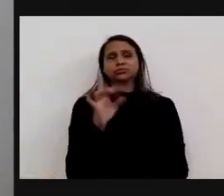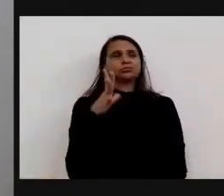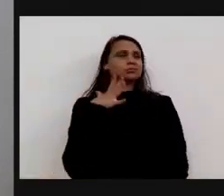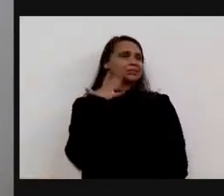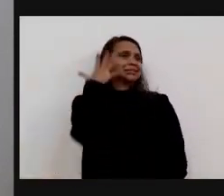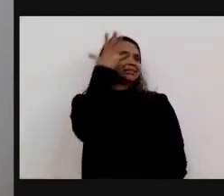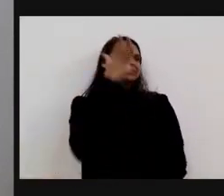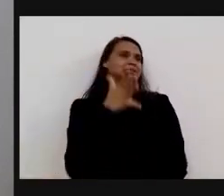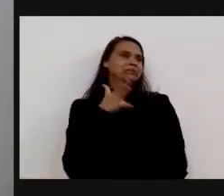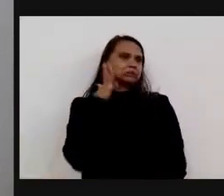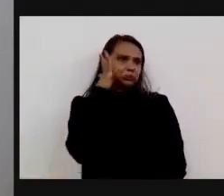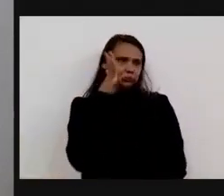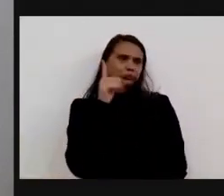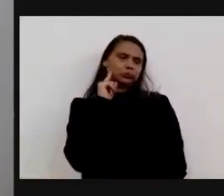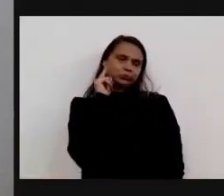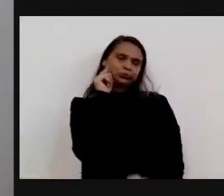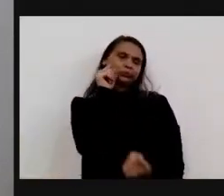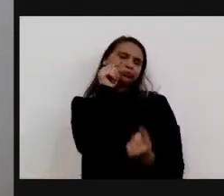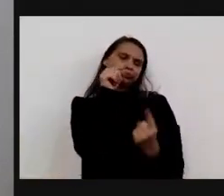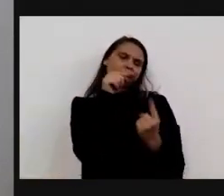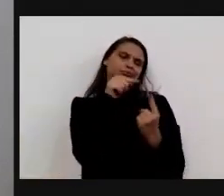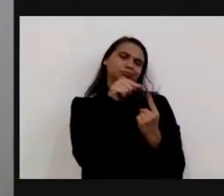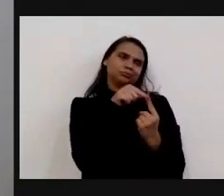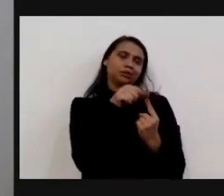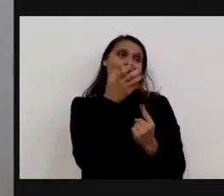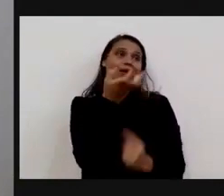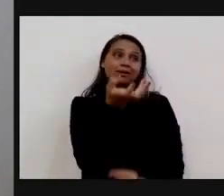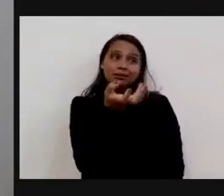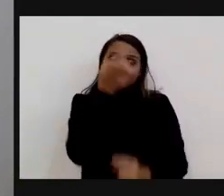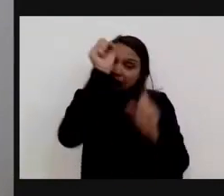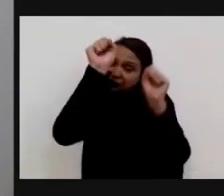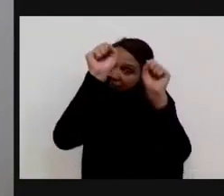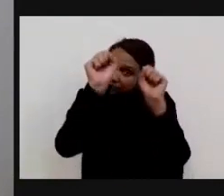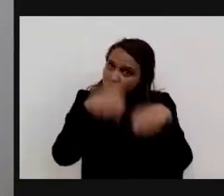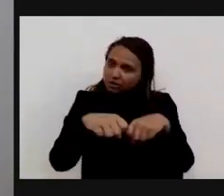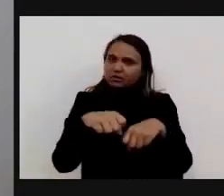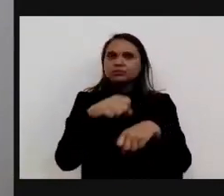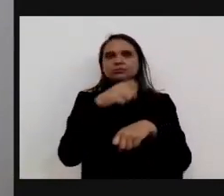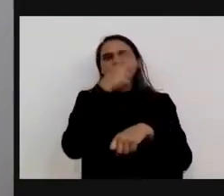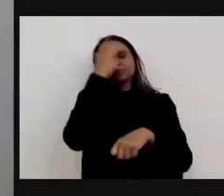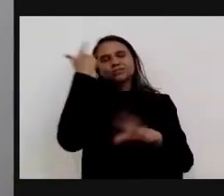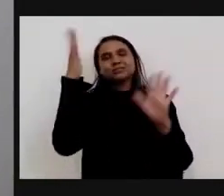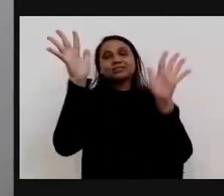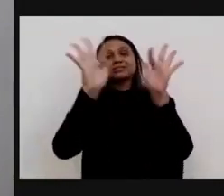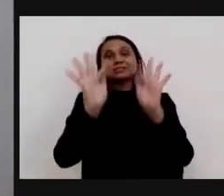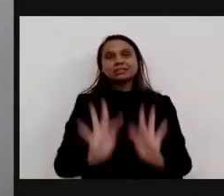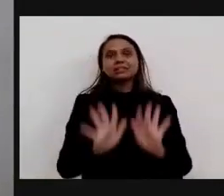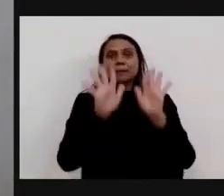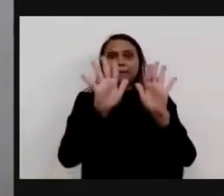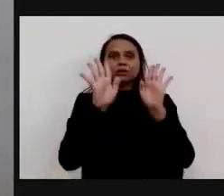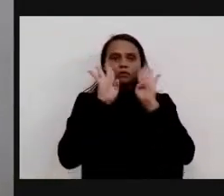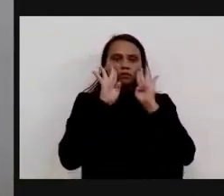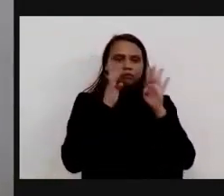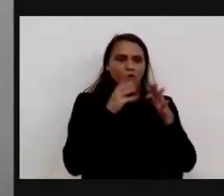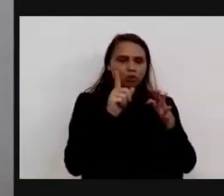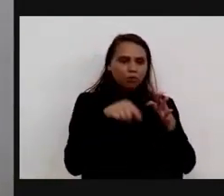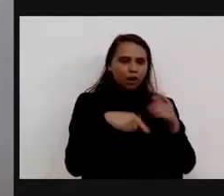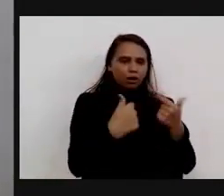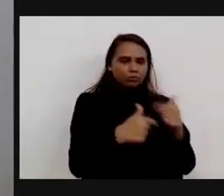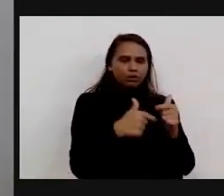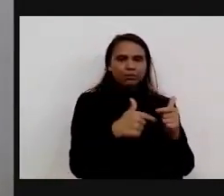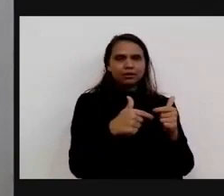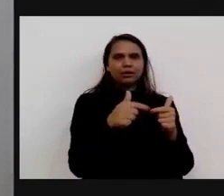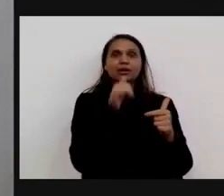discurso do que a gente quer fazer sabe a gente quer sim que os servidores sejam felizes Mas o foco tem que ser na entrega porque também não adianta ter uma